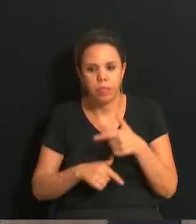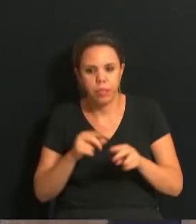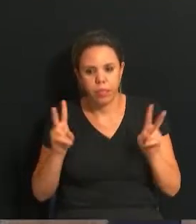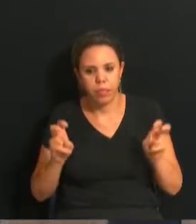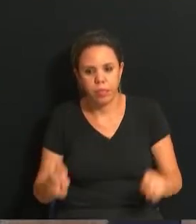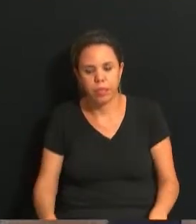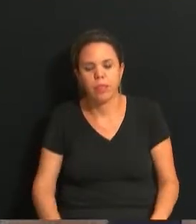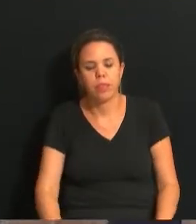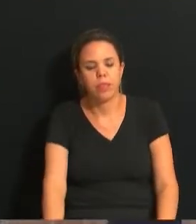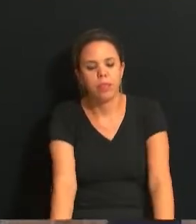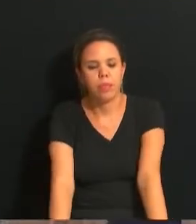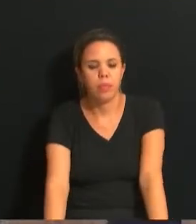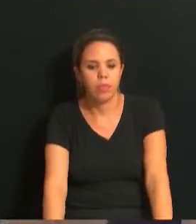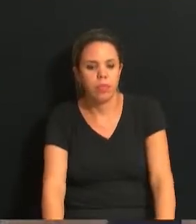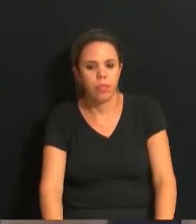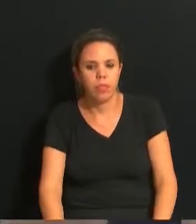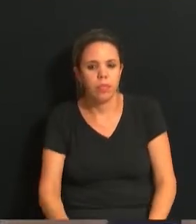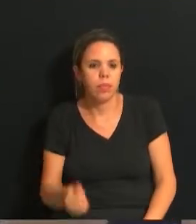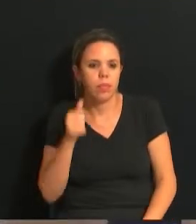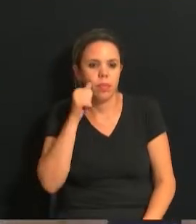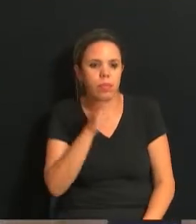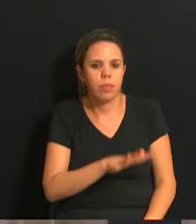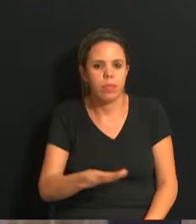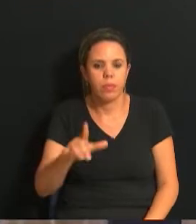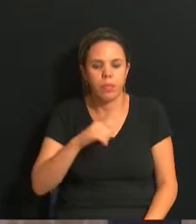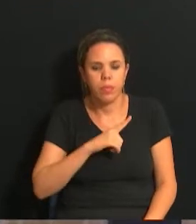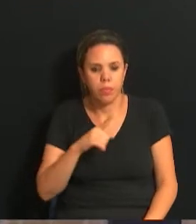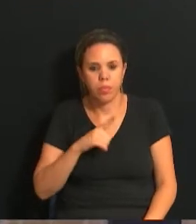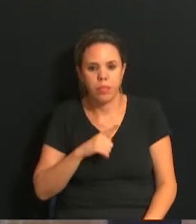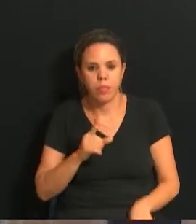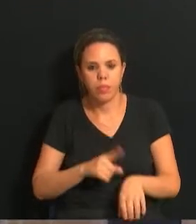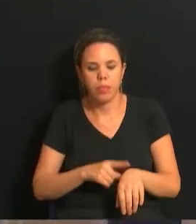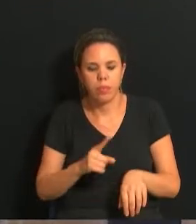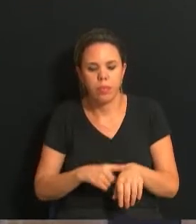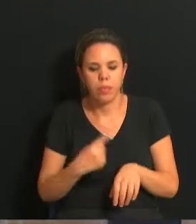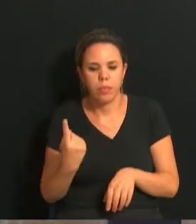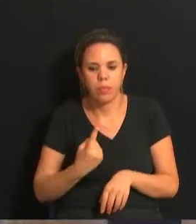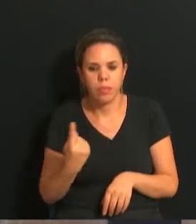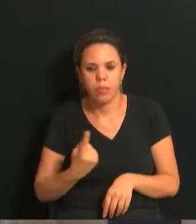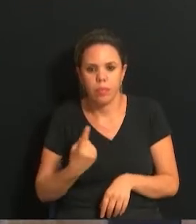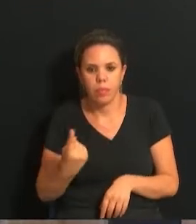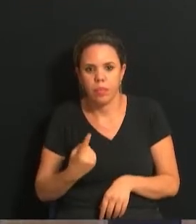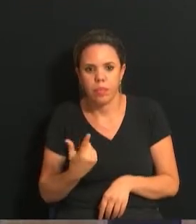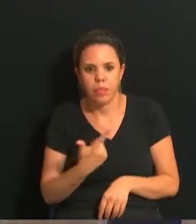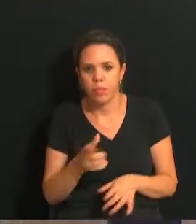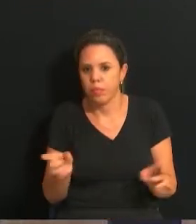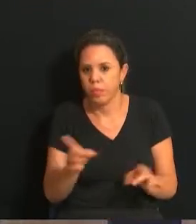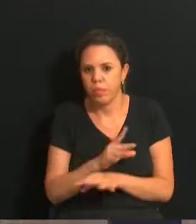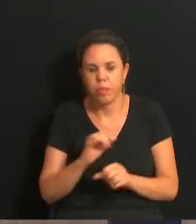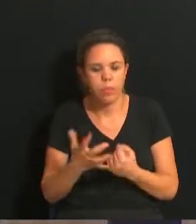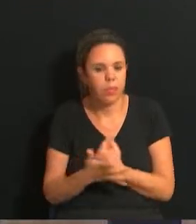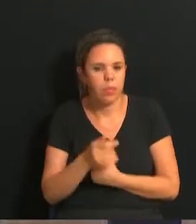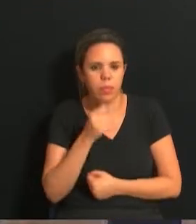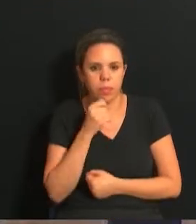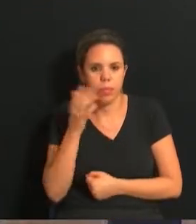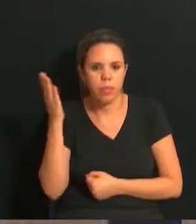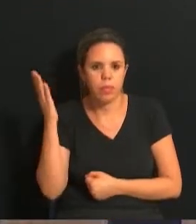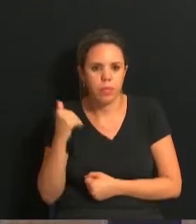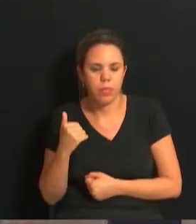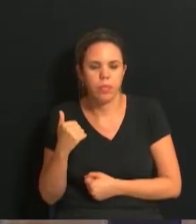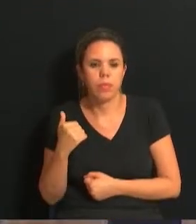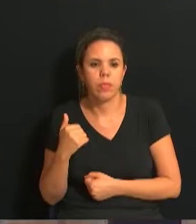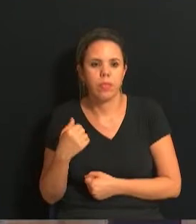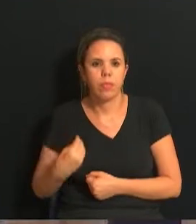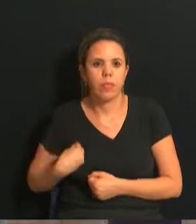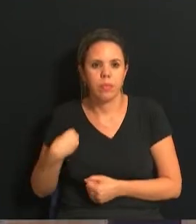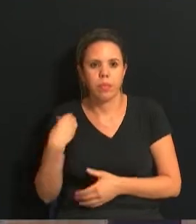ele, que é o fato das mulheres terem, nesse momento de isolamento social, e a gente não terminou a pandemia, nós sabemos que, embora a gente está